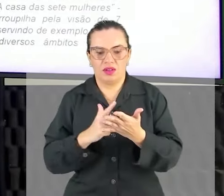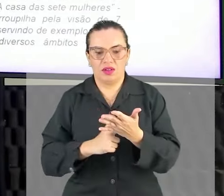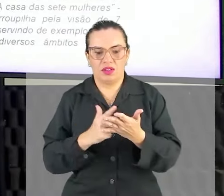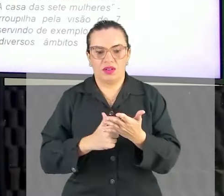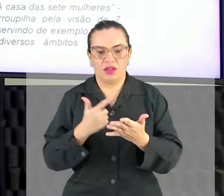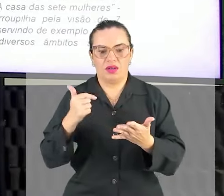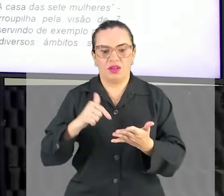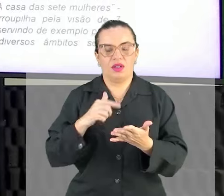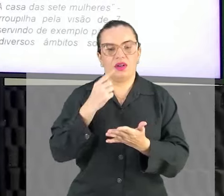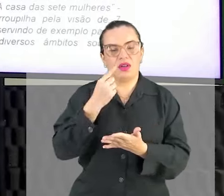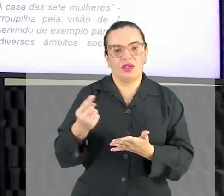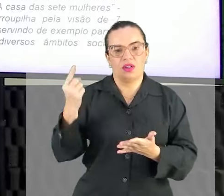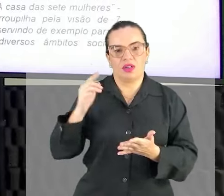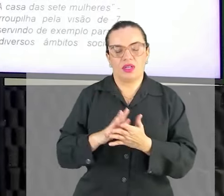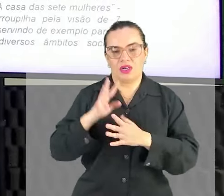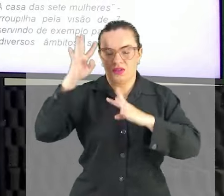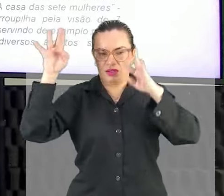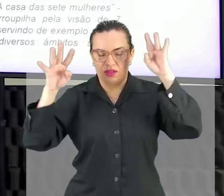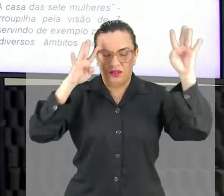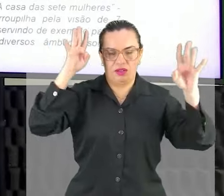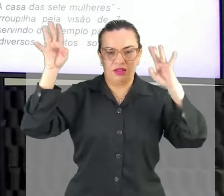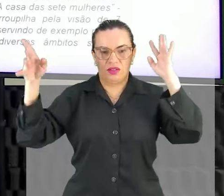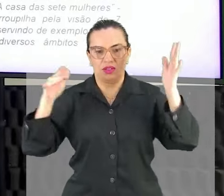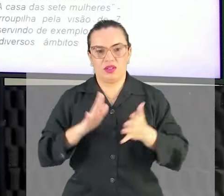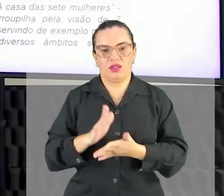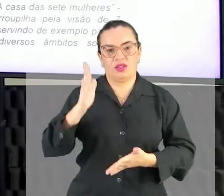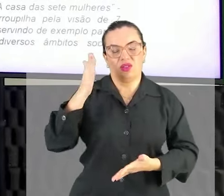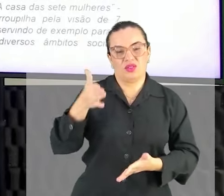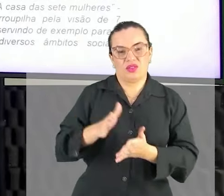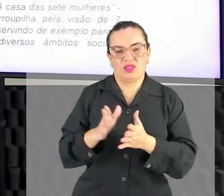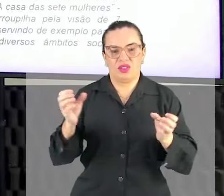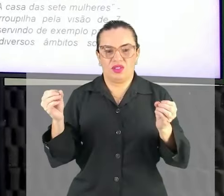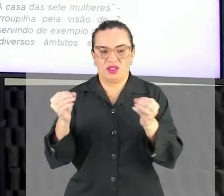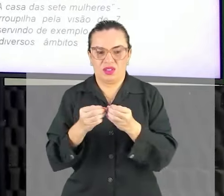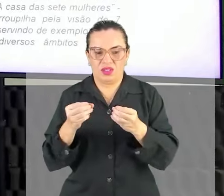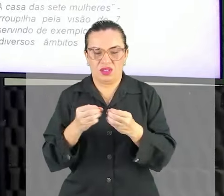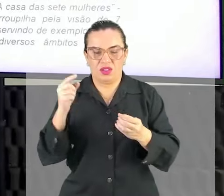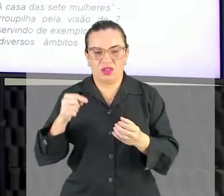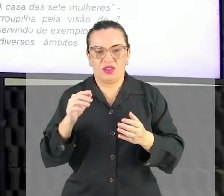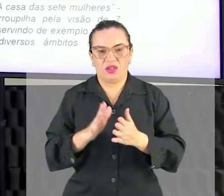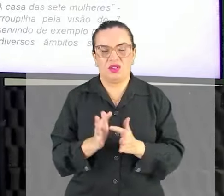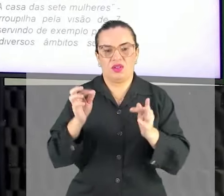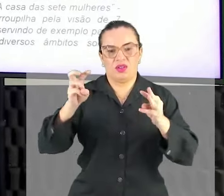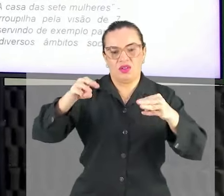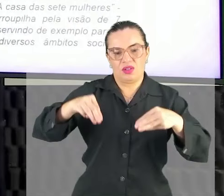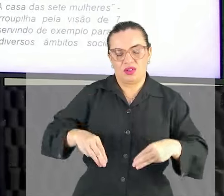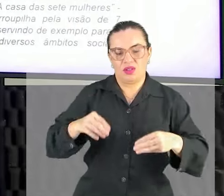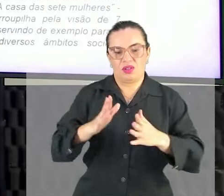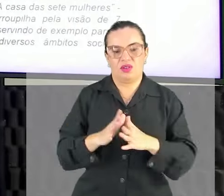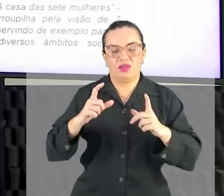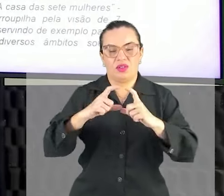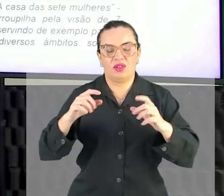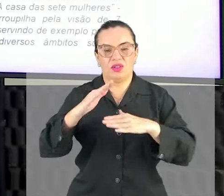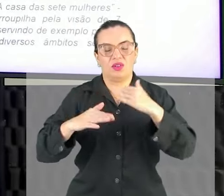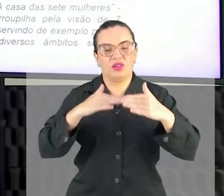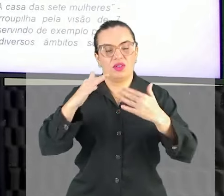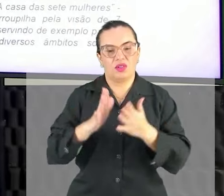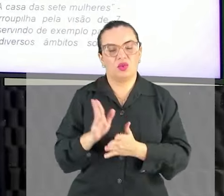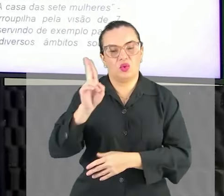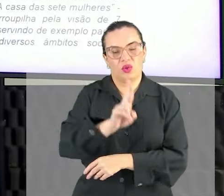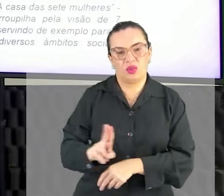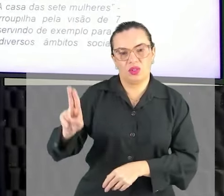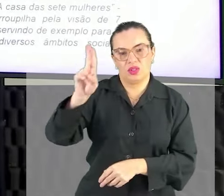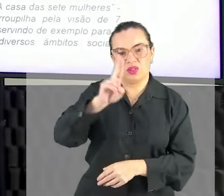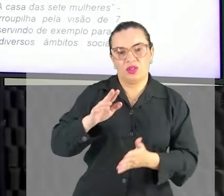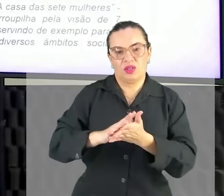é fictícia. Como você já está se aproximando do fim do seu parágrafo, é interessante que você